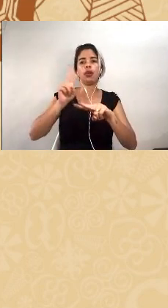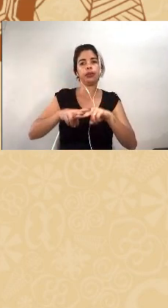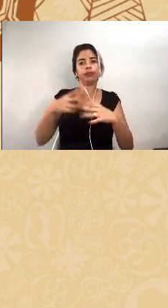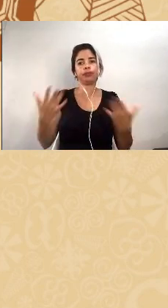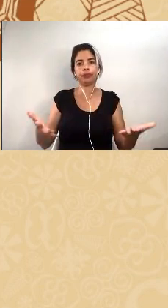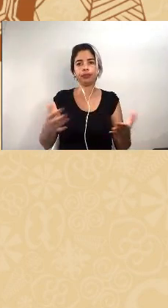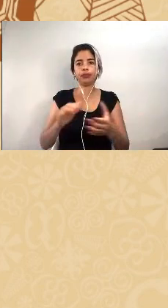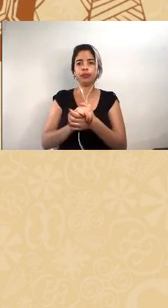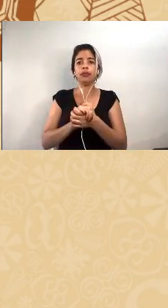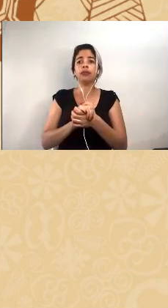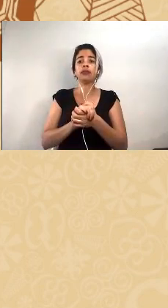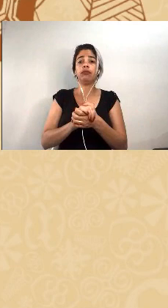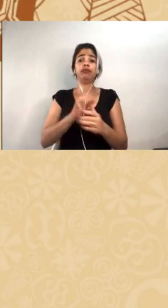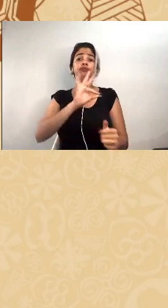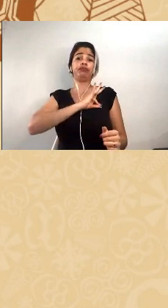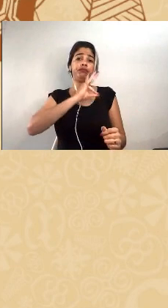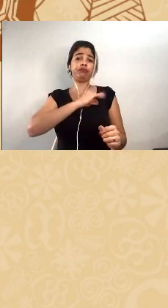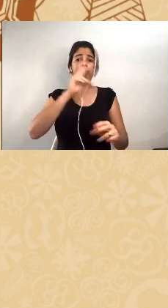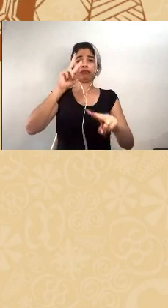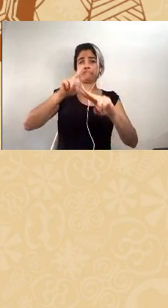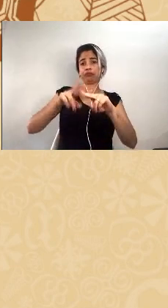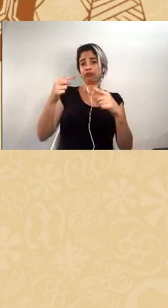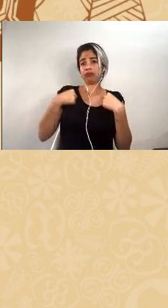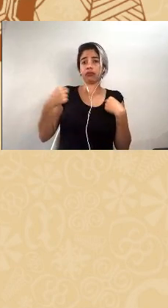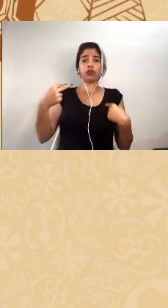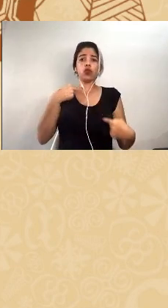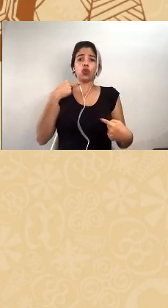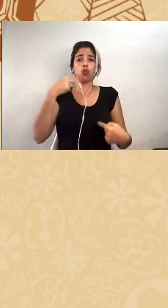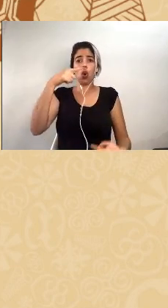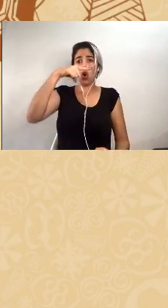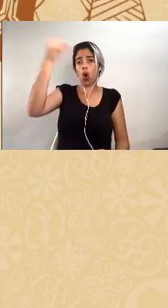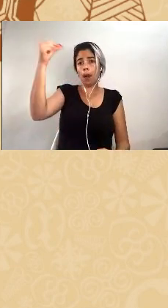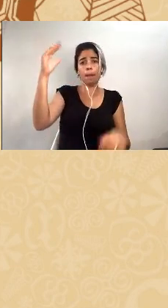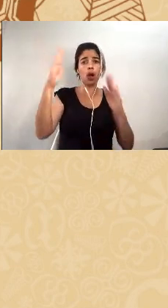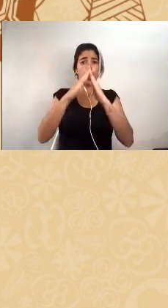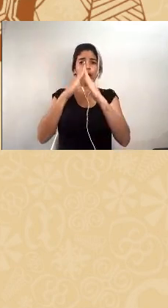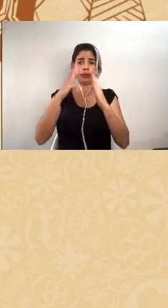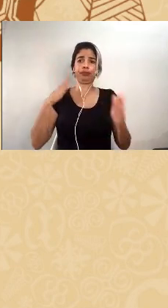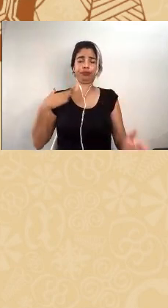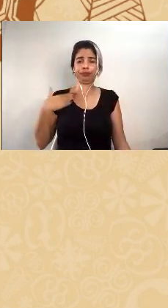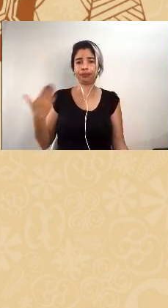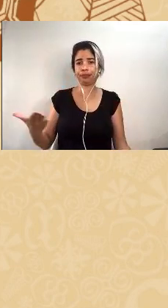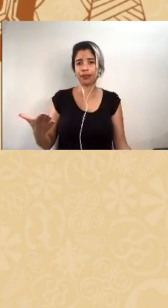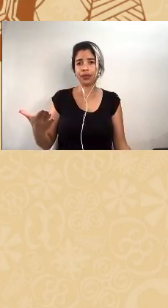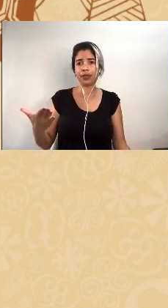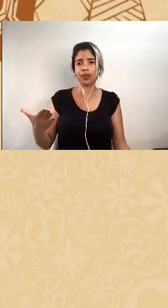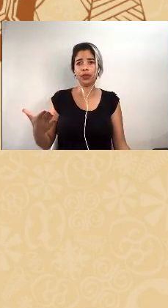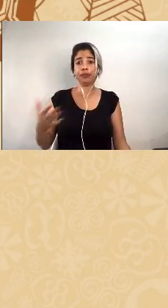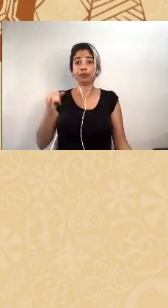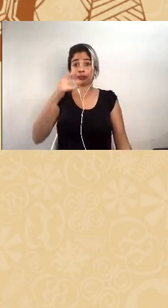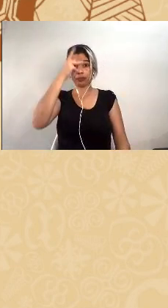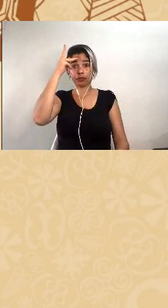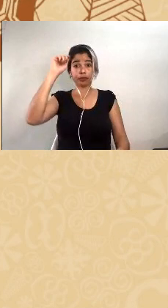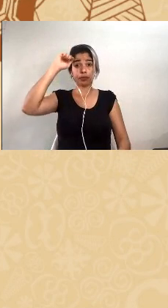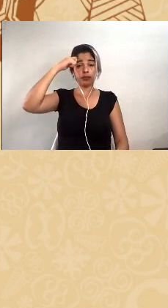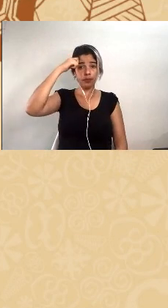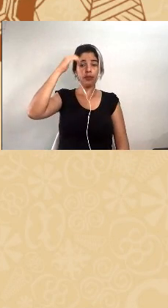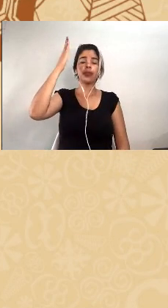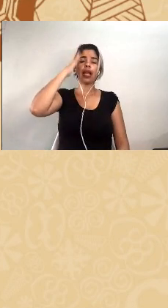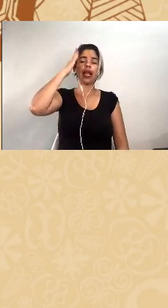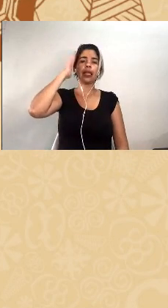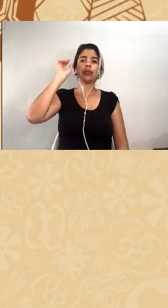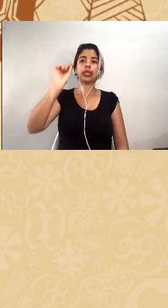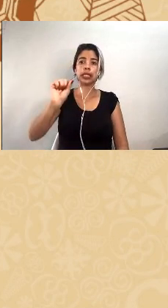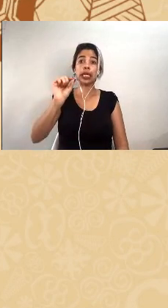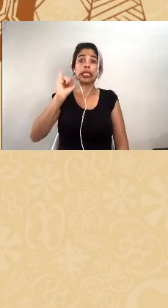aqui detido pela polícia. Não posso ir para minha casa. É, aí, ó, se você é uma pessoa negra, saiba, só saia de casa